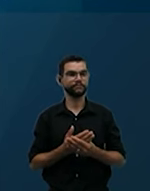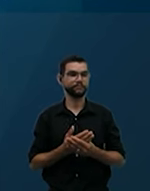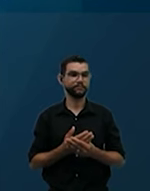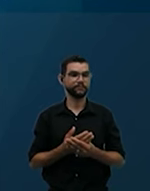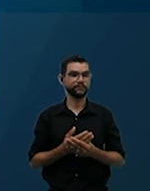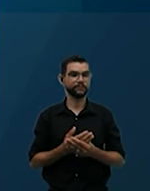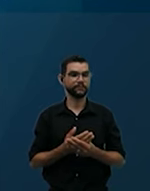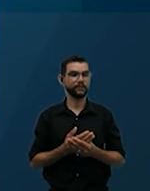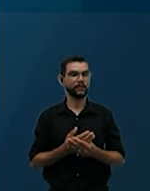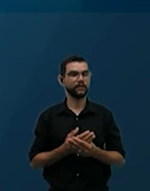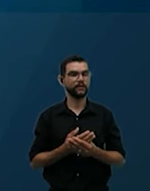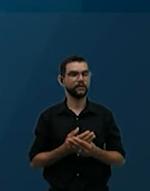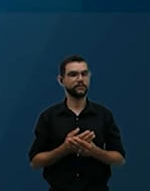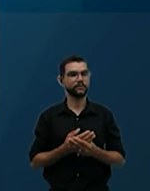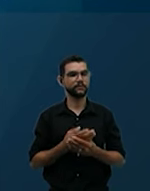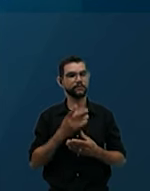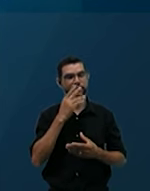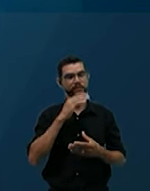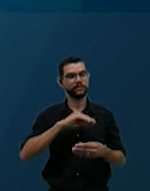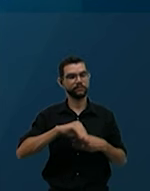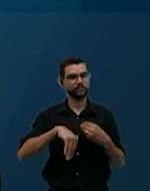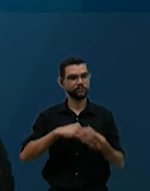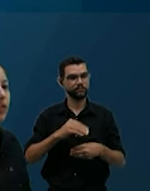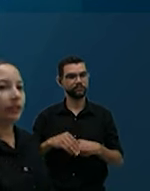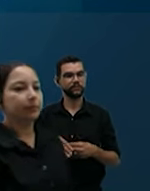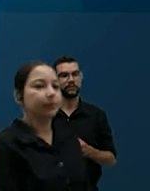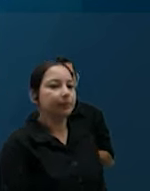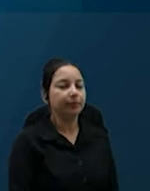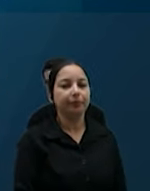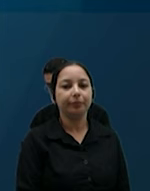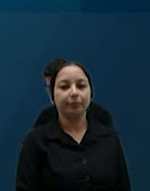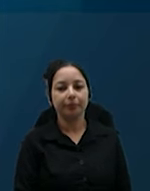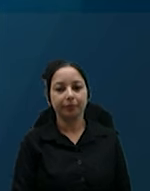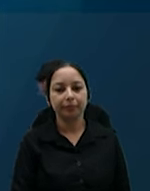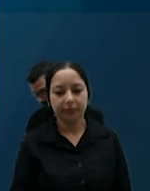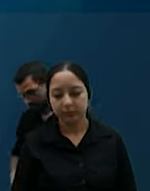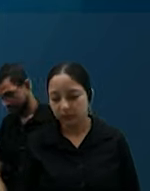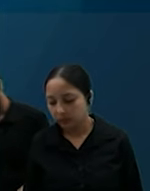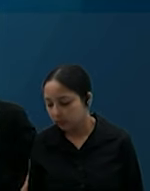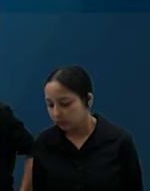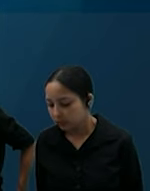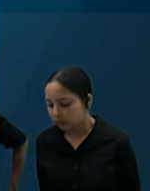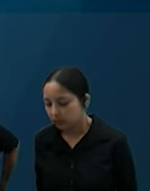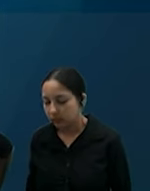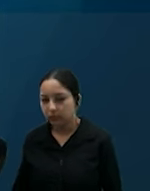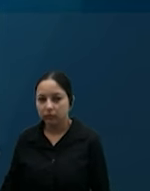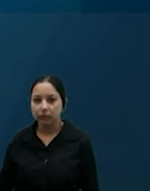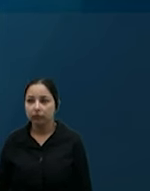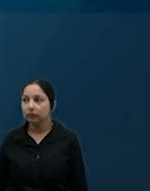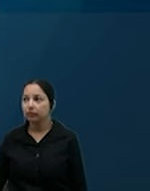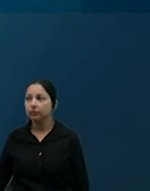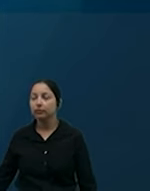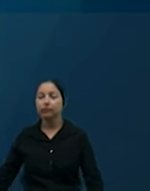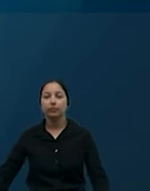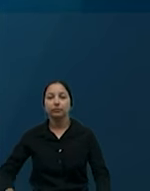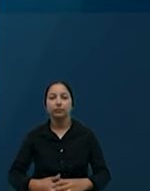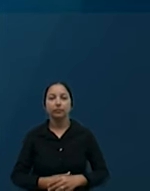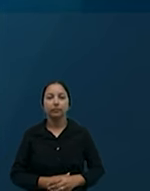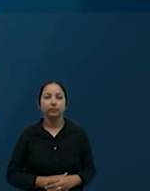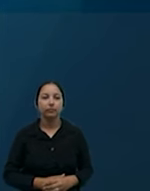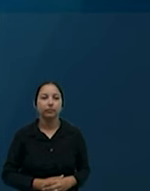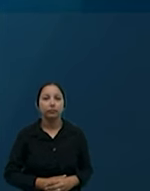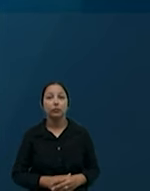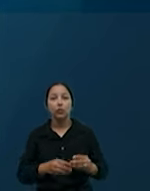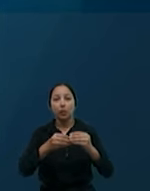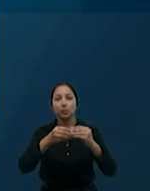rivalidade sindical com indevida interferência de um sindicato na base de outro sindicato, prejudicando,